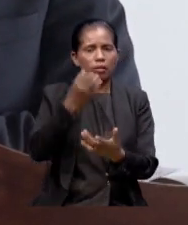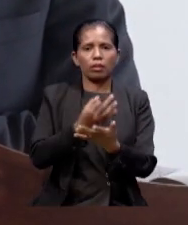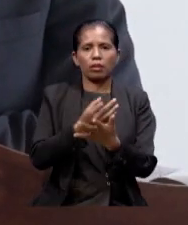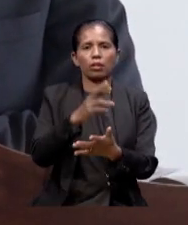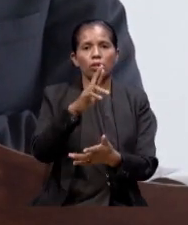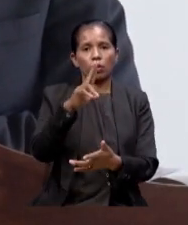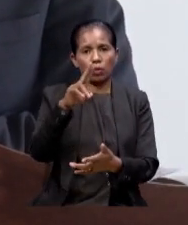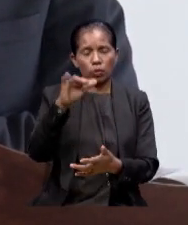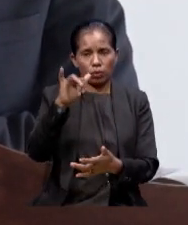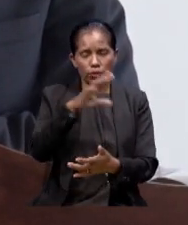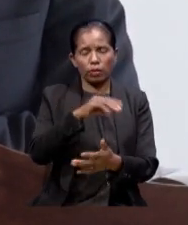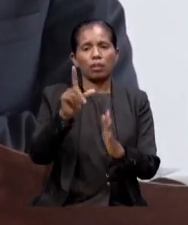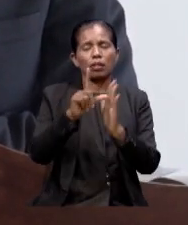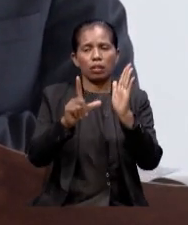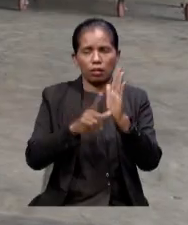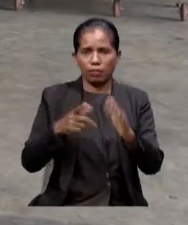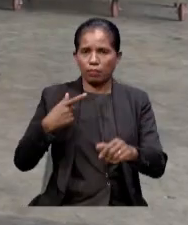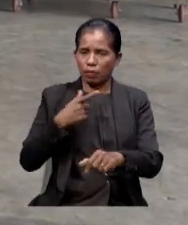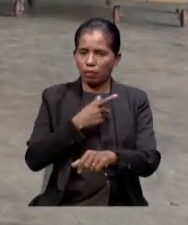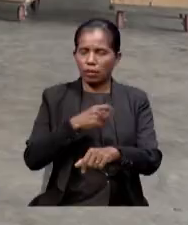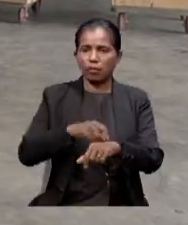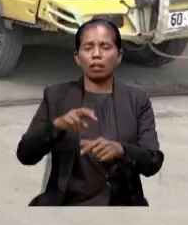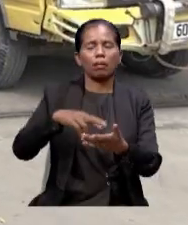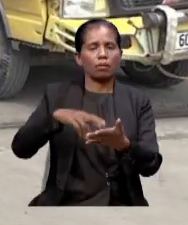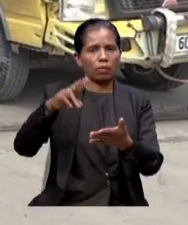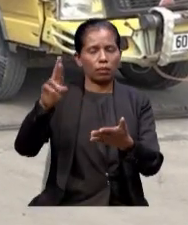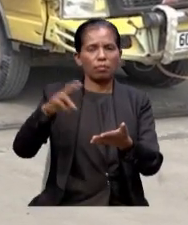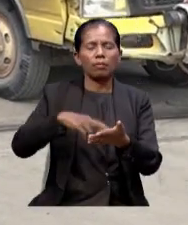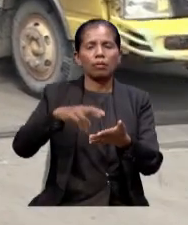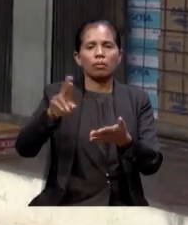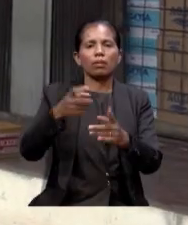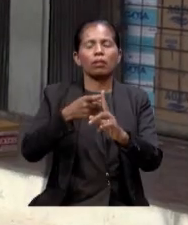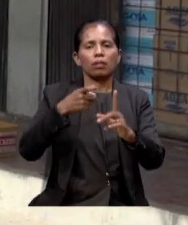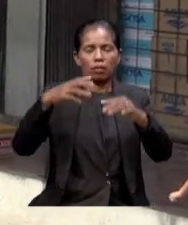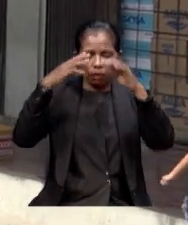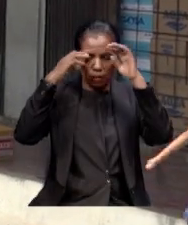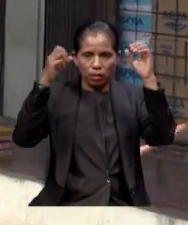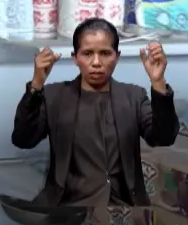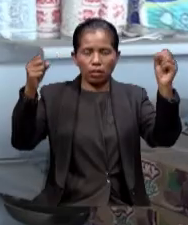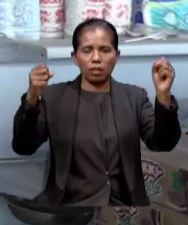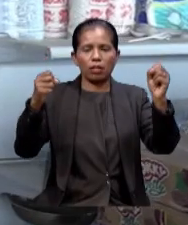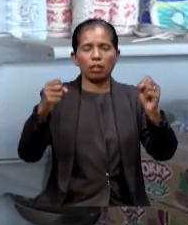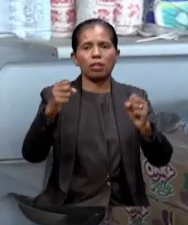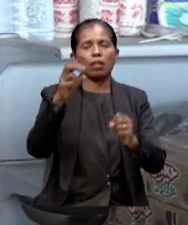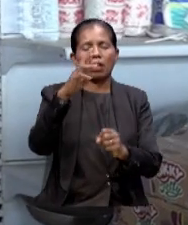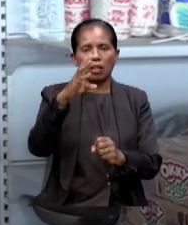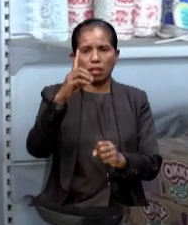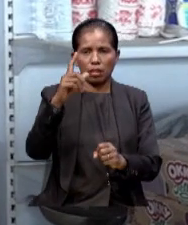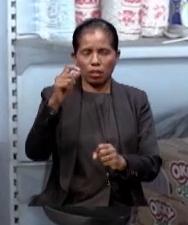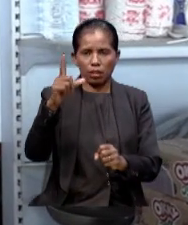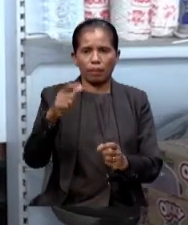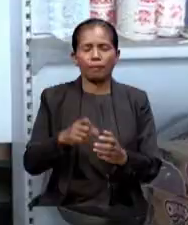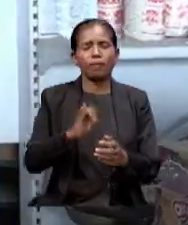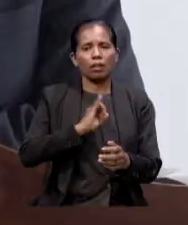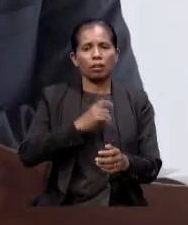Gomes Ateten lei refere parlamento mak aprova no promulga ona usi presidente república. Bem, eu acho estranho itu